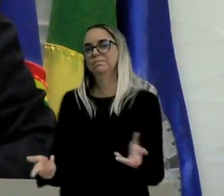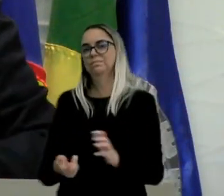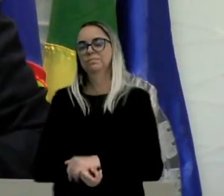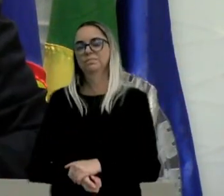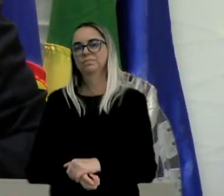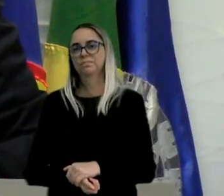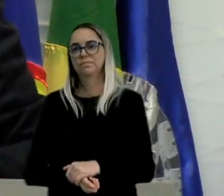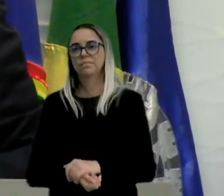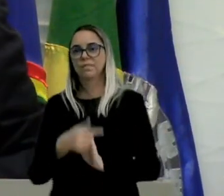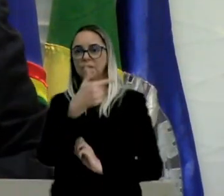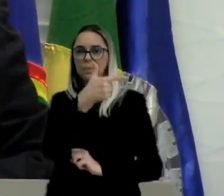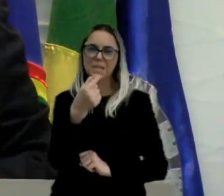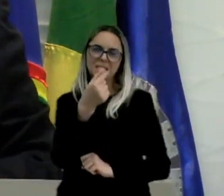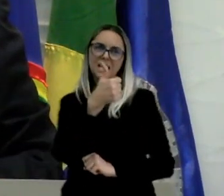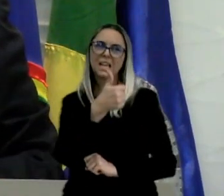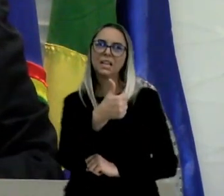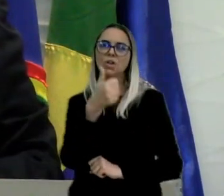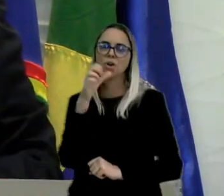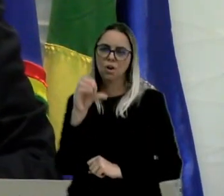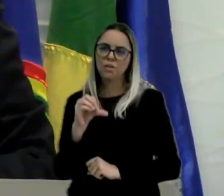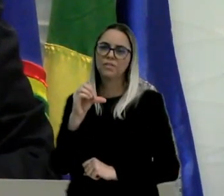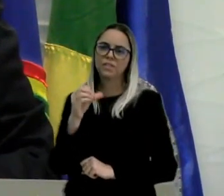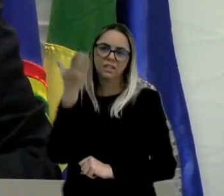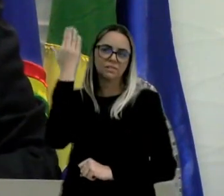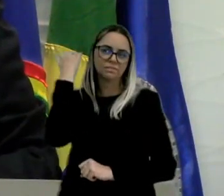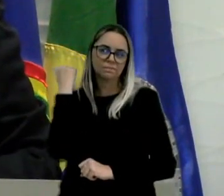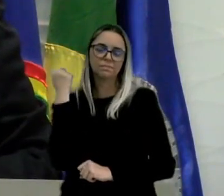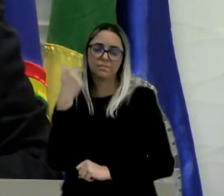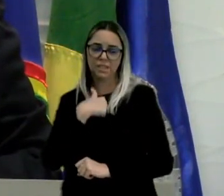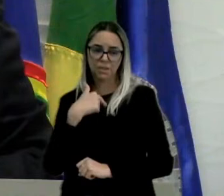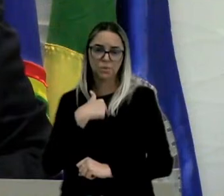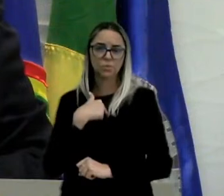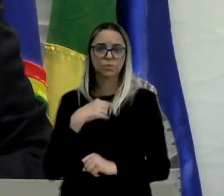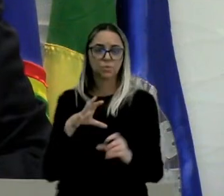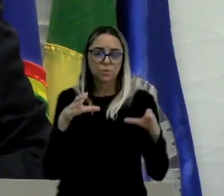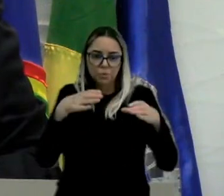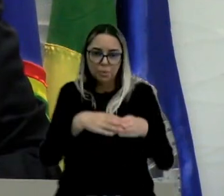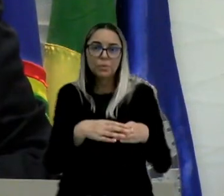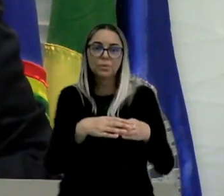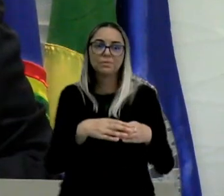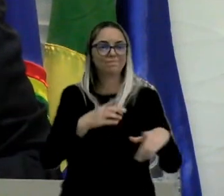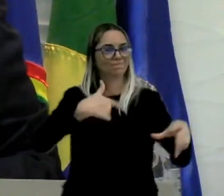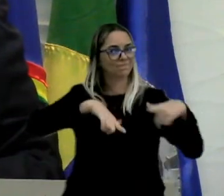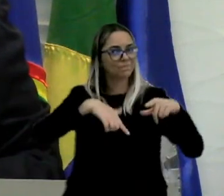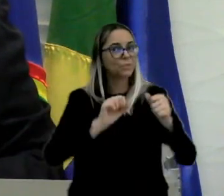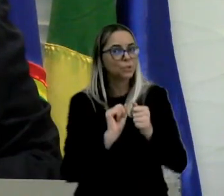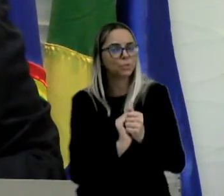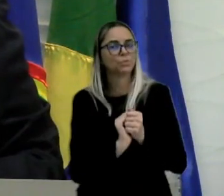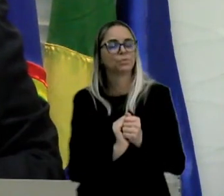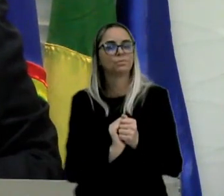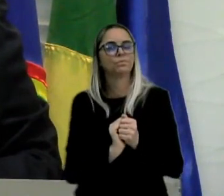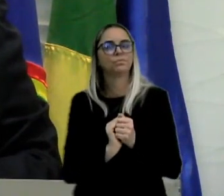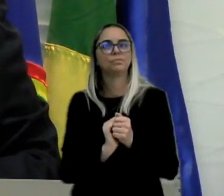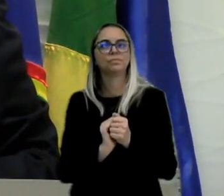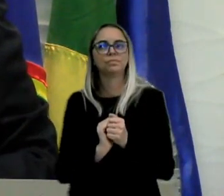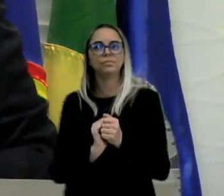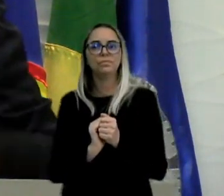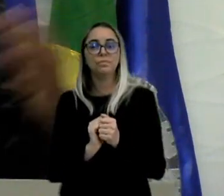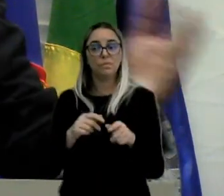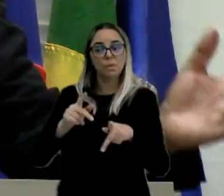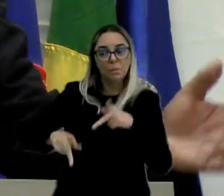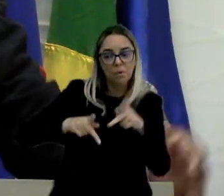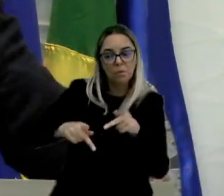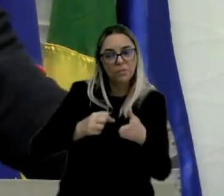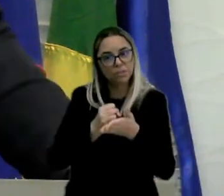desde 2019 que eu venho com esse grupo fazendo aação de terraa população Não